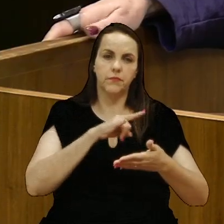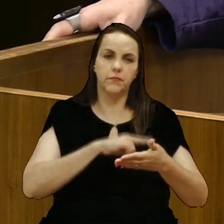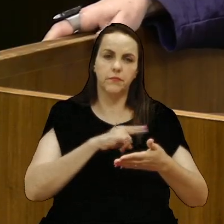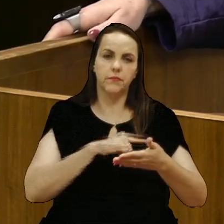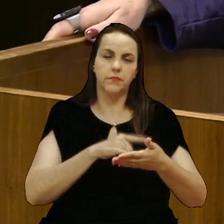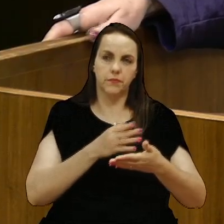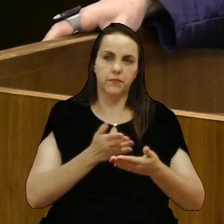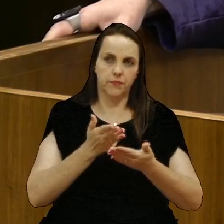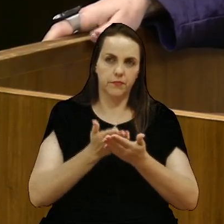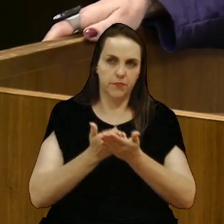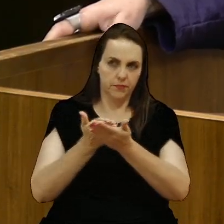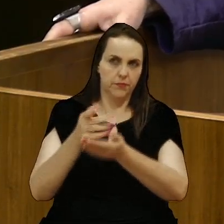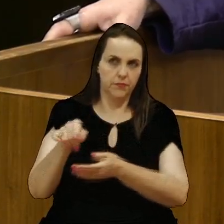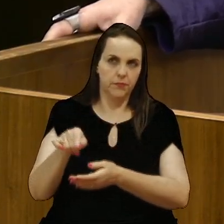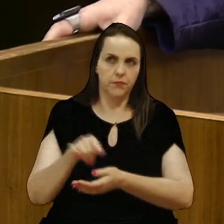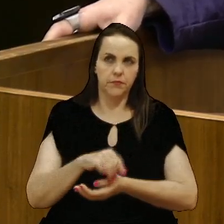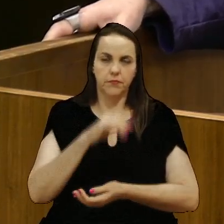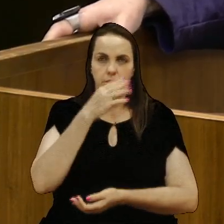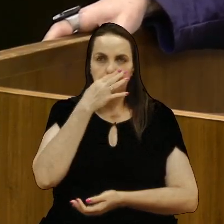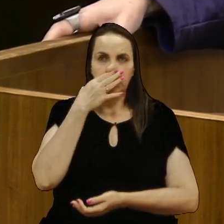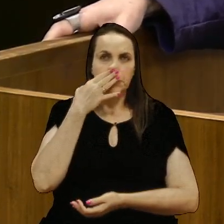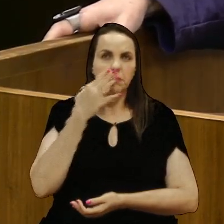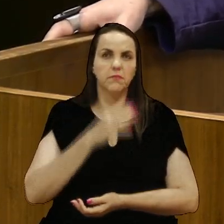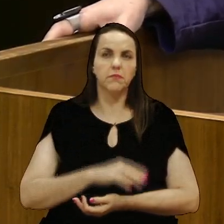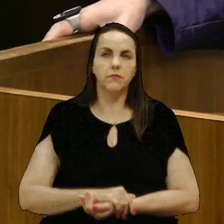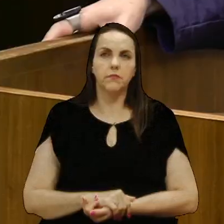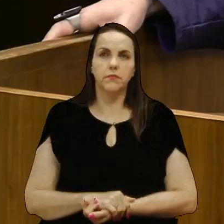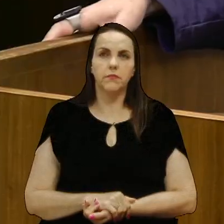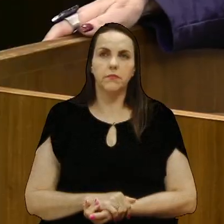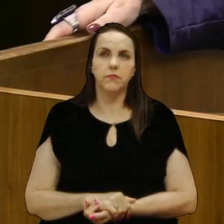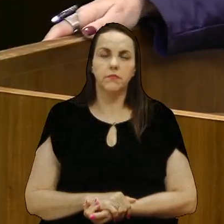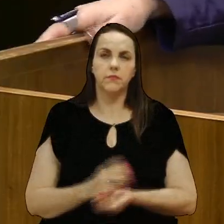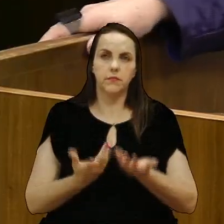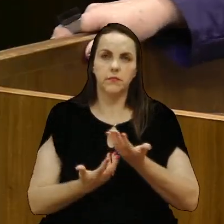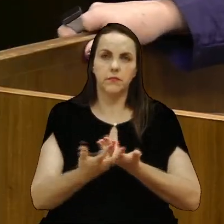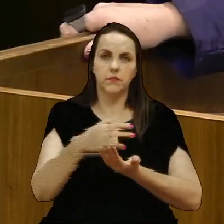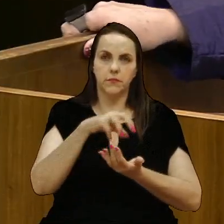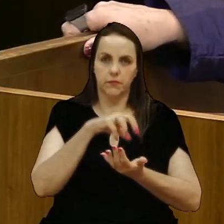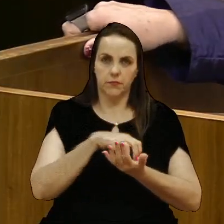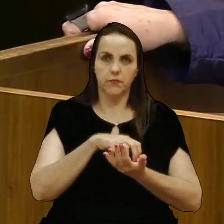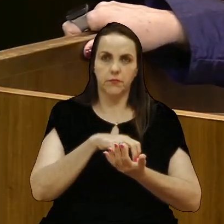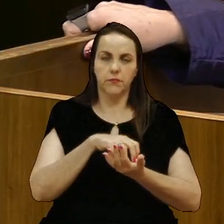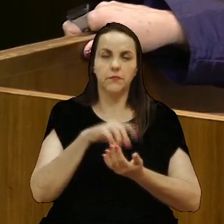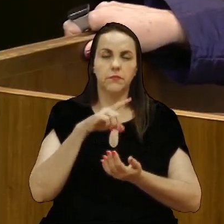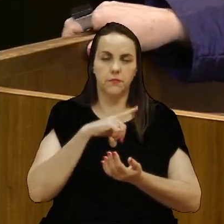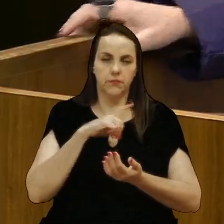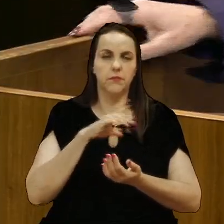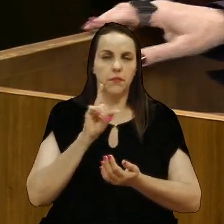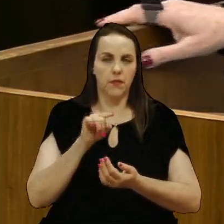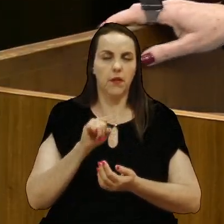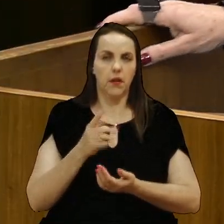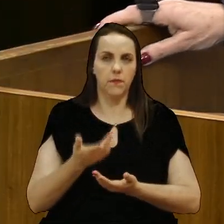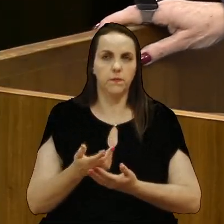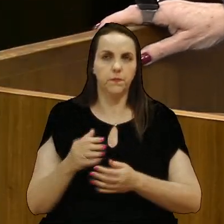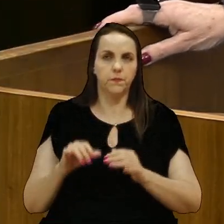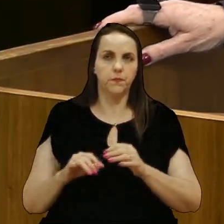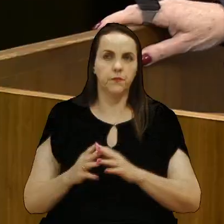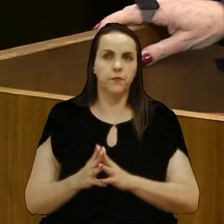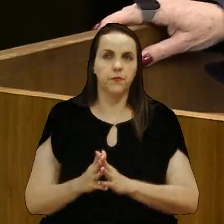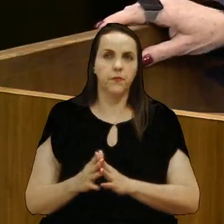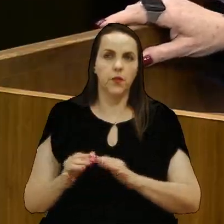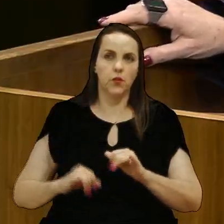deixei ali. Não? Bom, a Codeca, gente, tem sofrido...